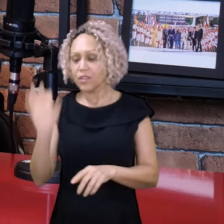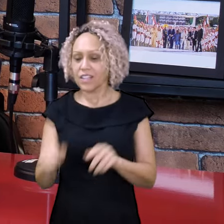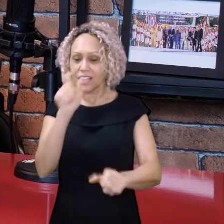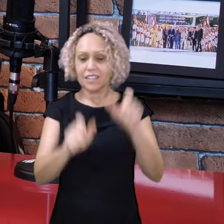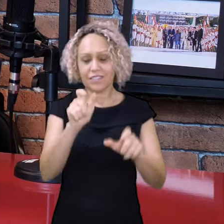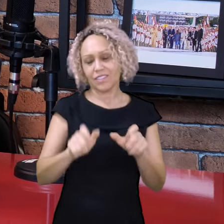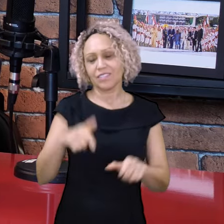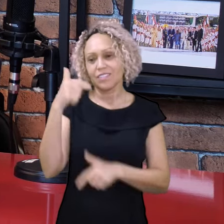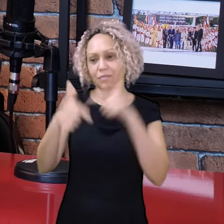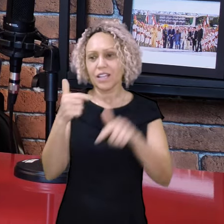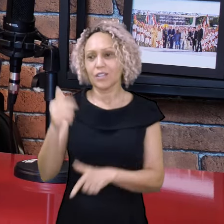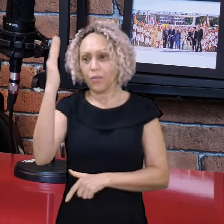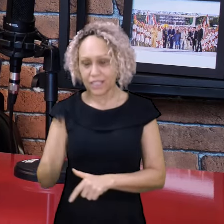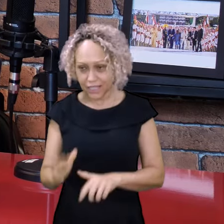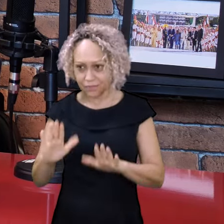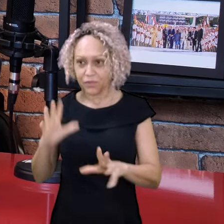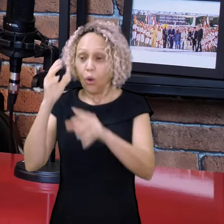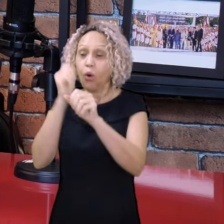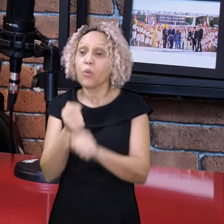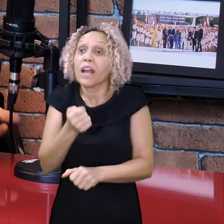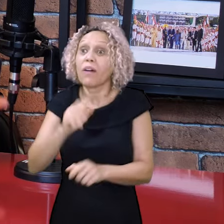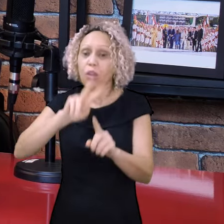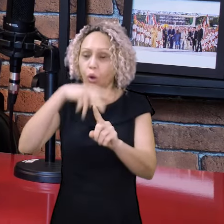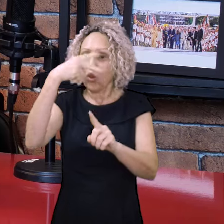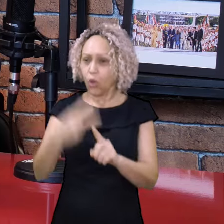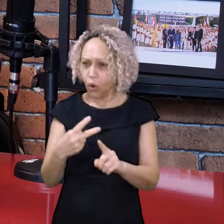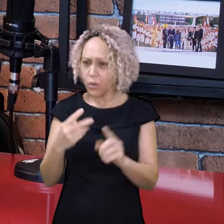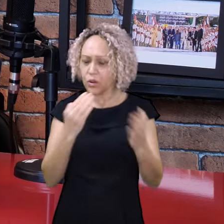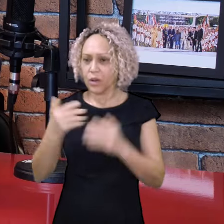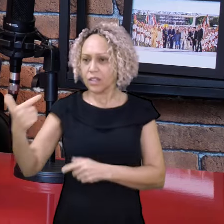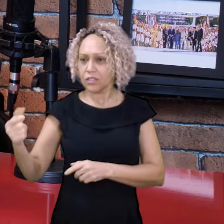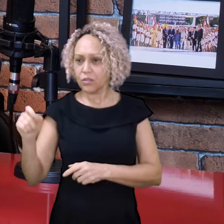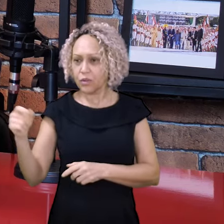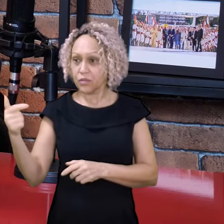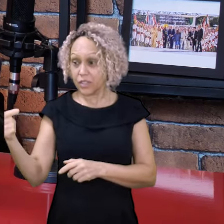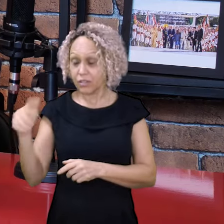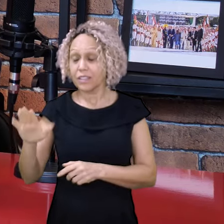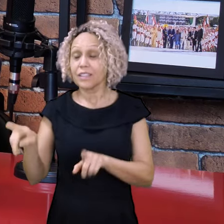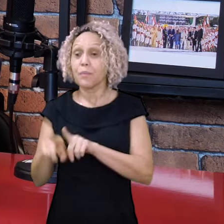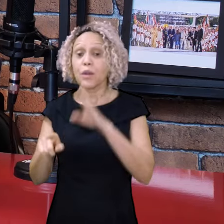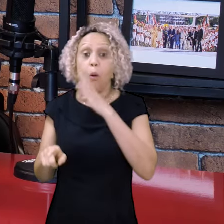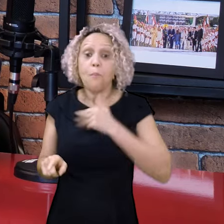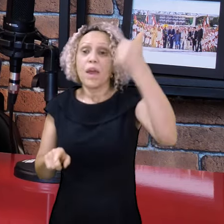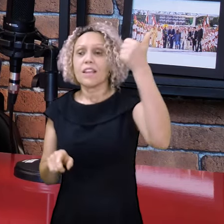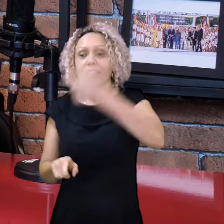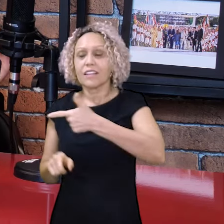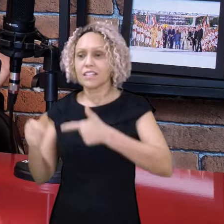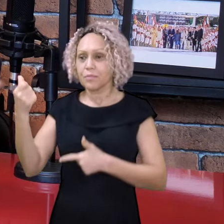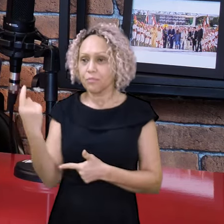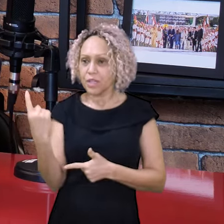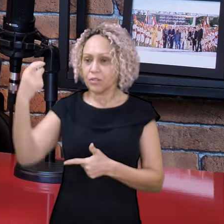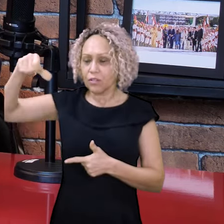na renda da trabalhadora e do trabalhador brasileiros. O número é quase o dobro do registrado em 2022 e o melhor